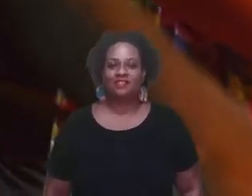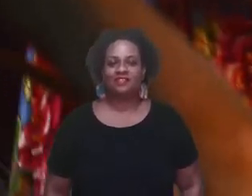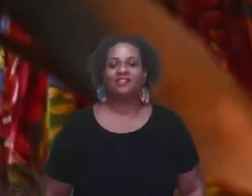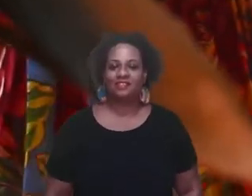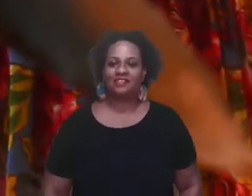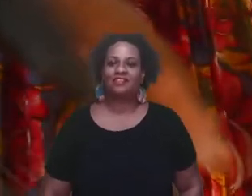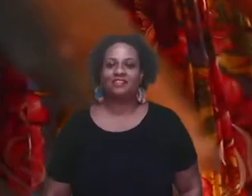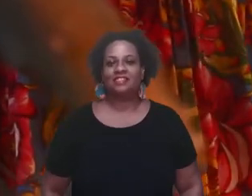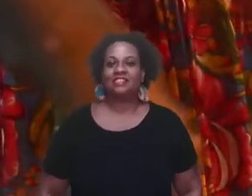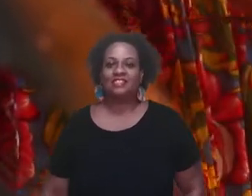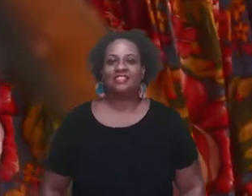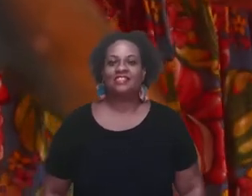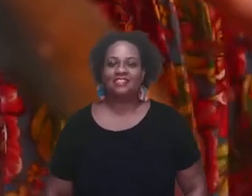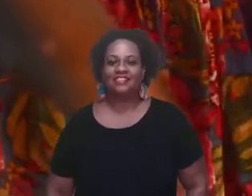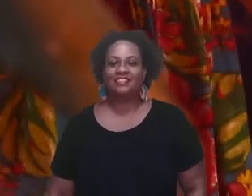já